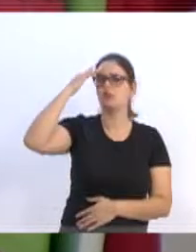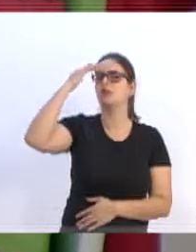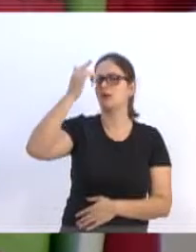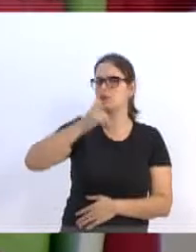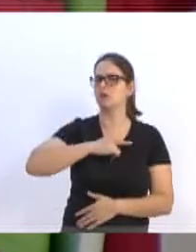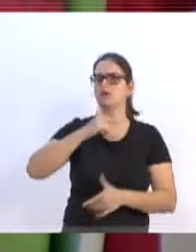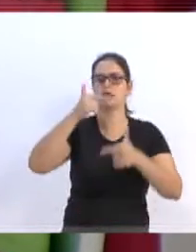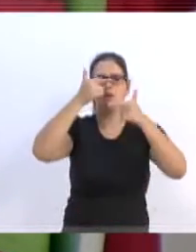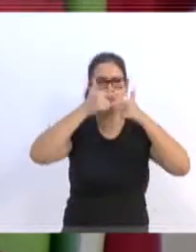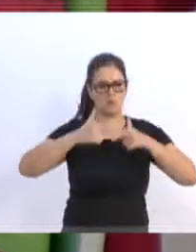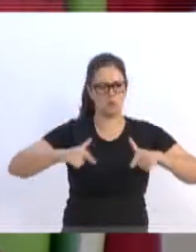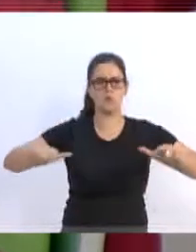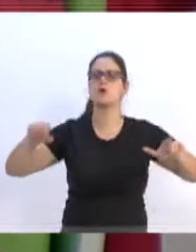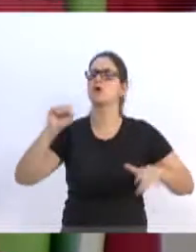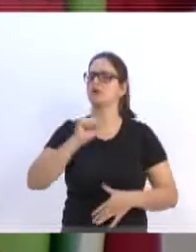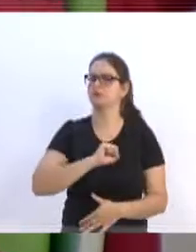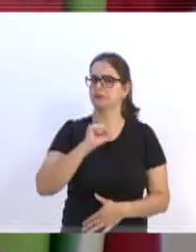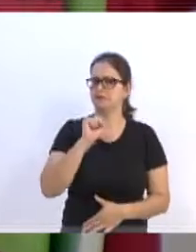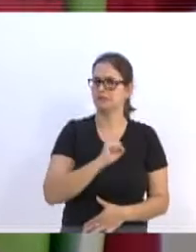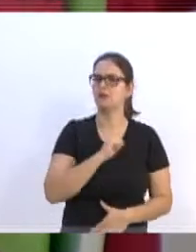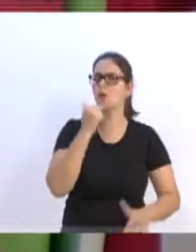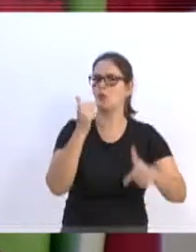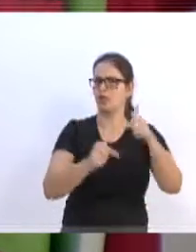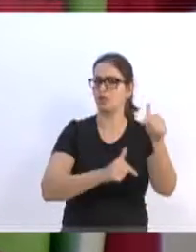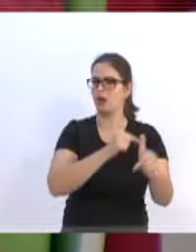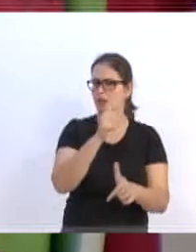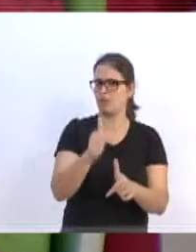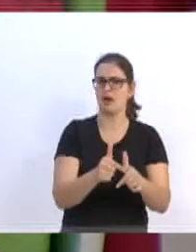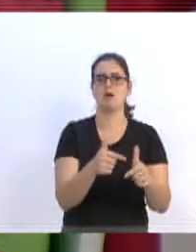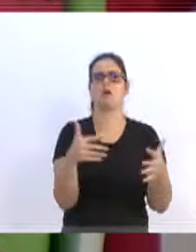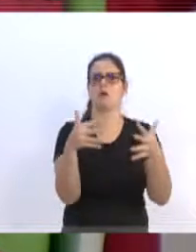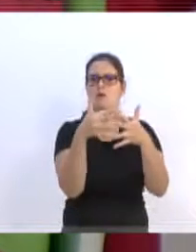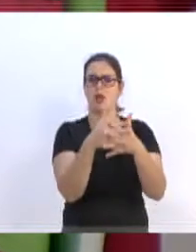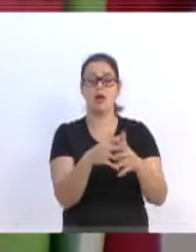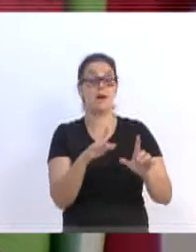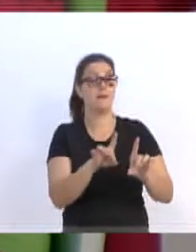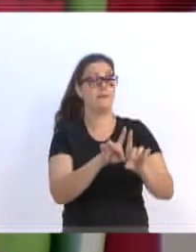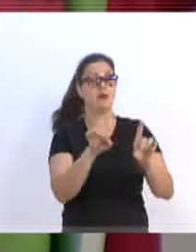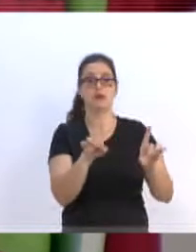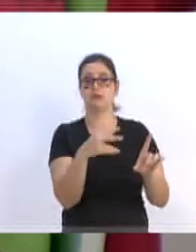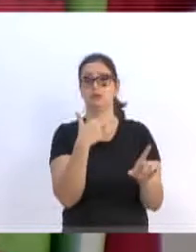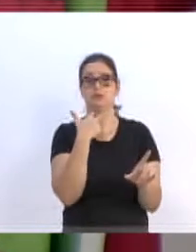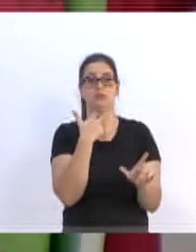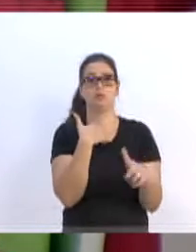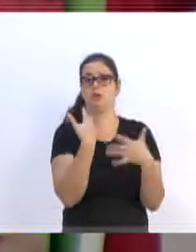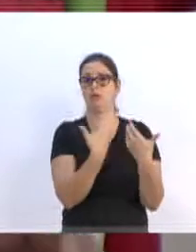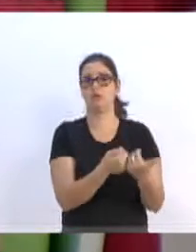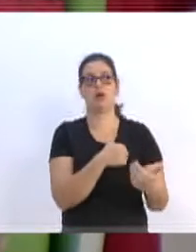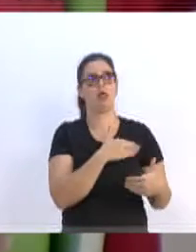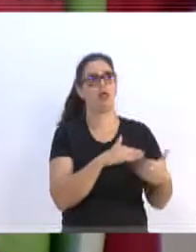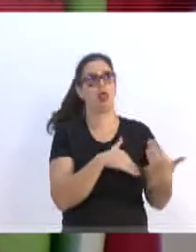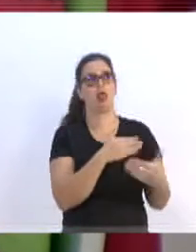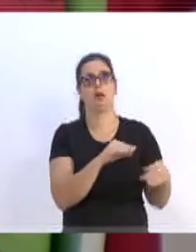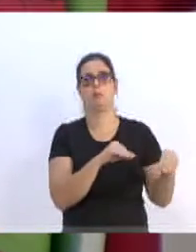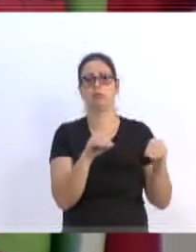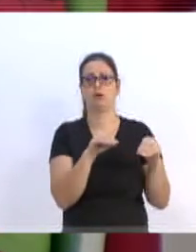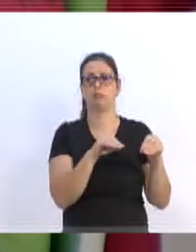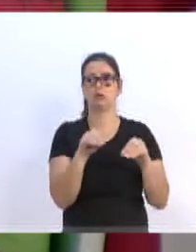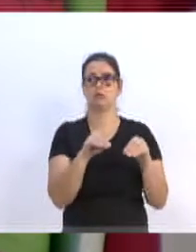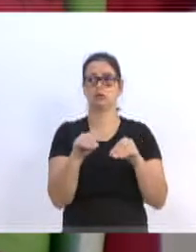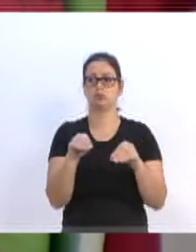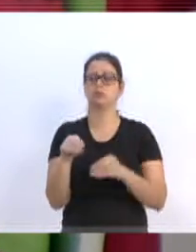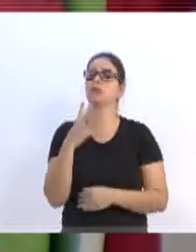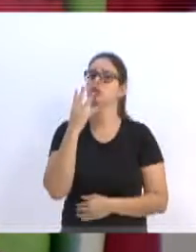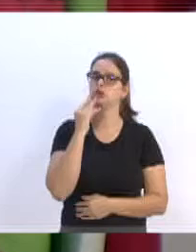transparência nós entendemos que o trabalho é complicado mas não dá mais pra aguentar pedágios vossa excelência deve também